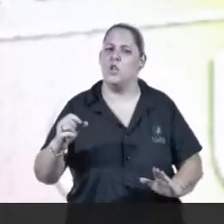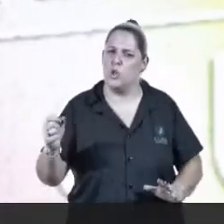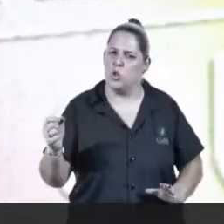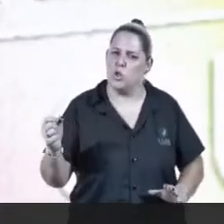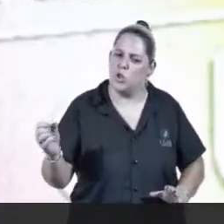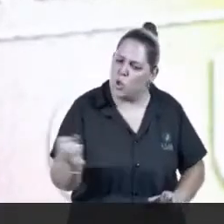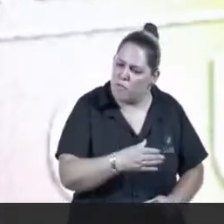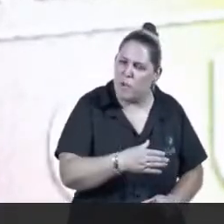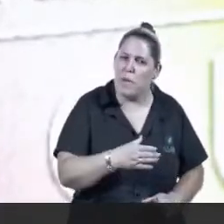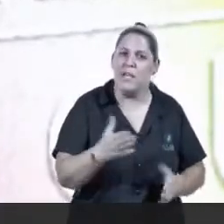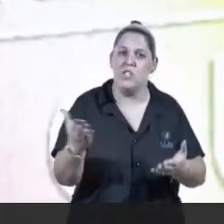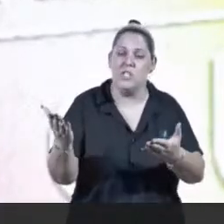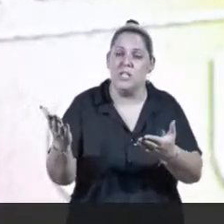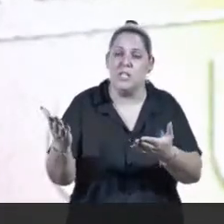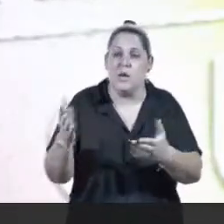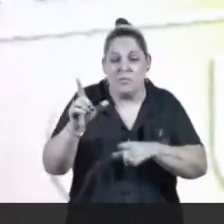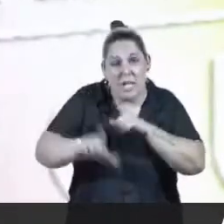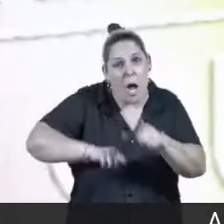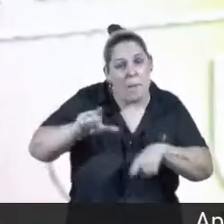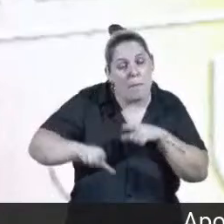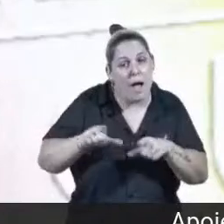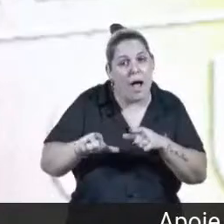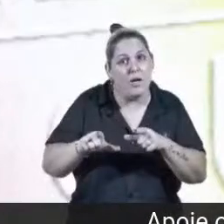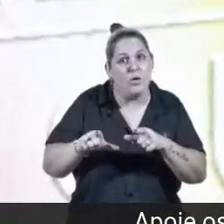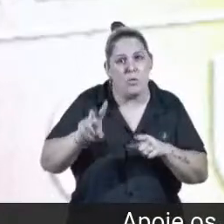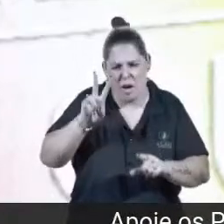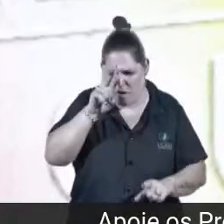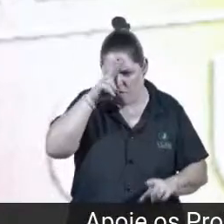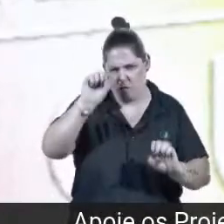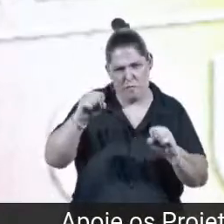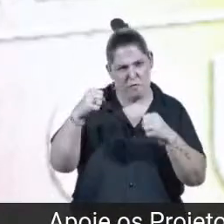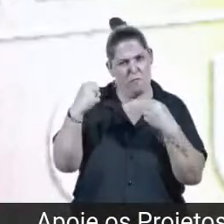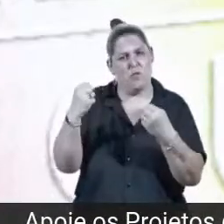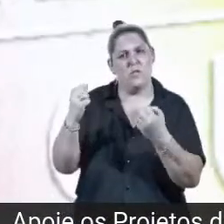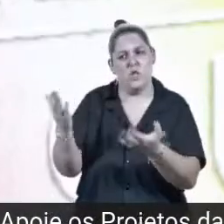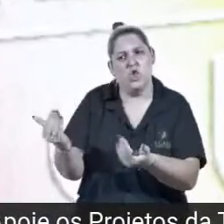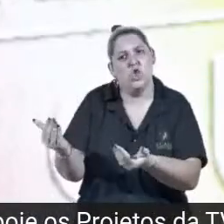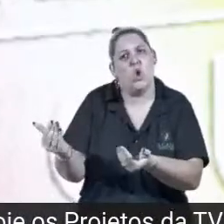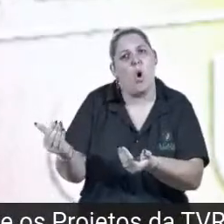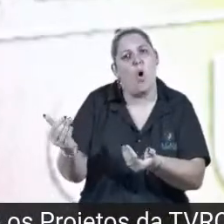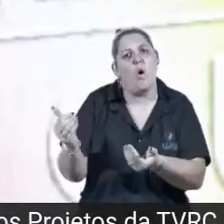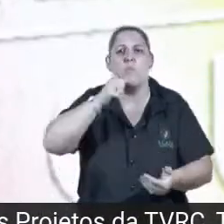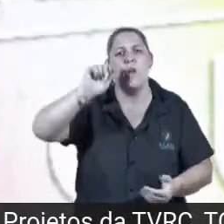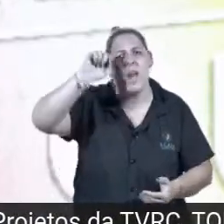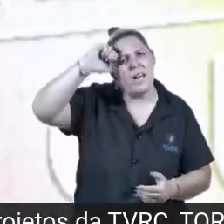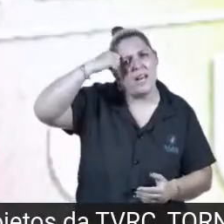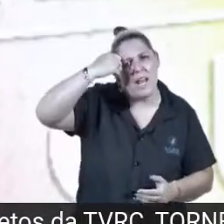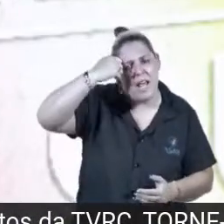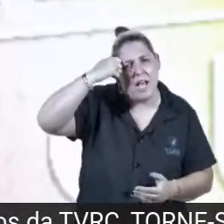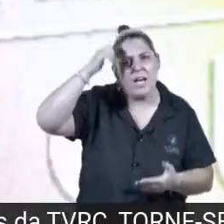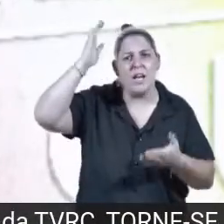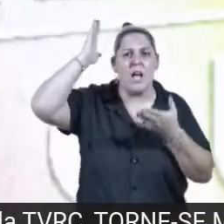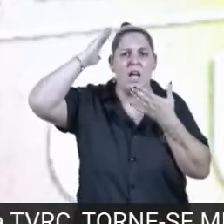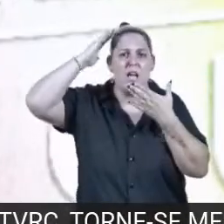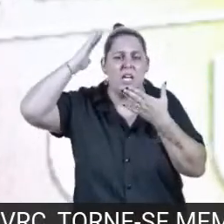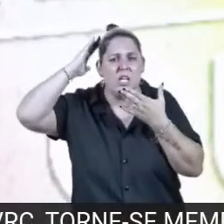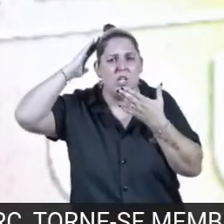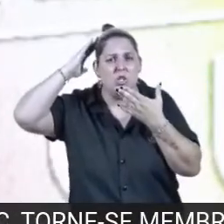jovem, da força da negritude, das mulheres, dos indígenas, dos quilombolas. E é por isso que os